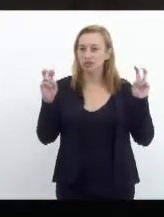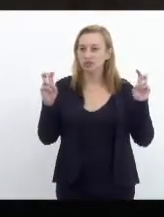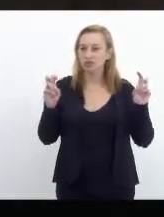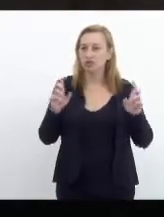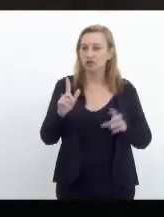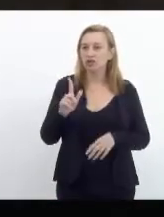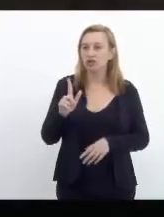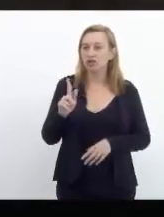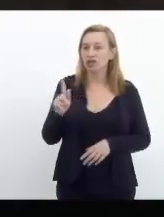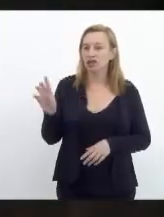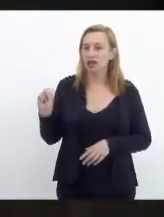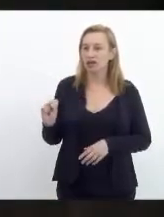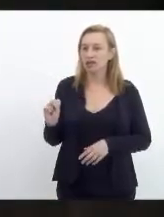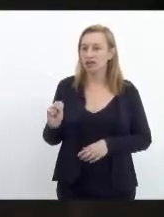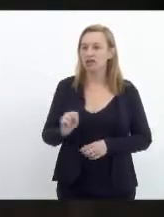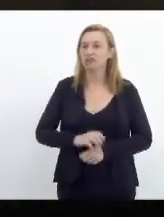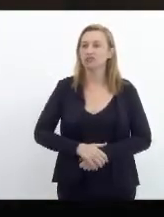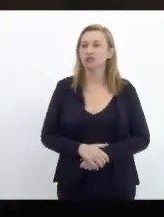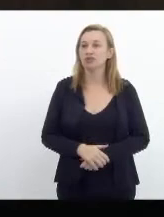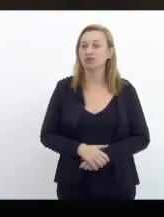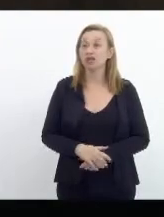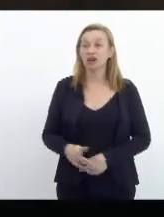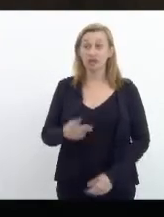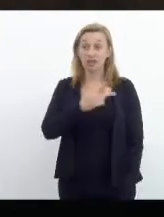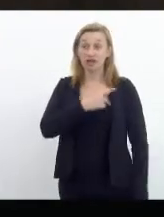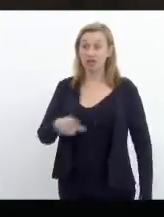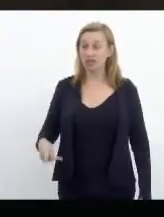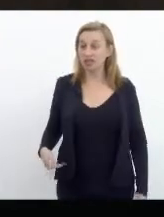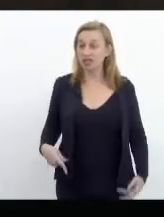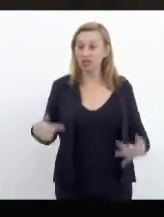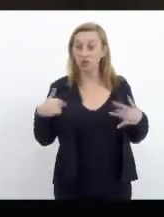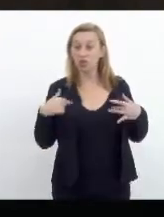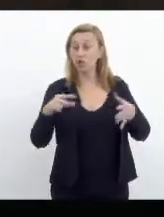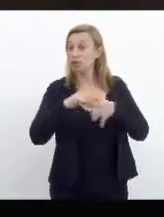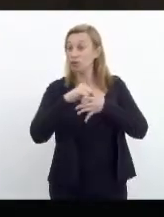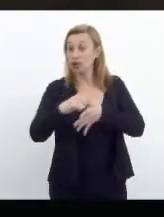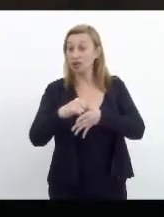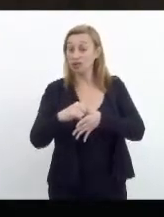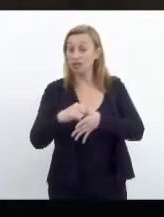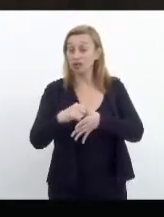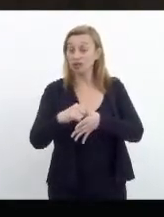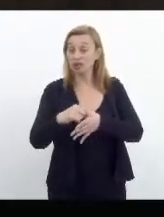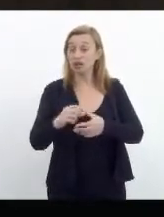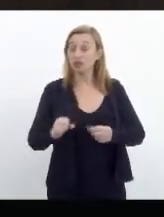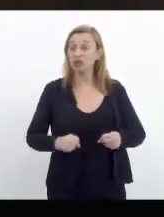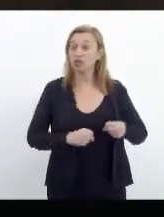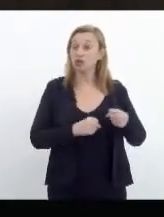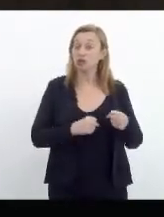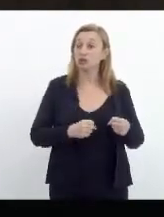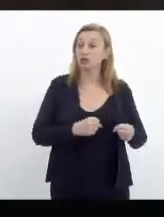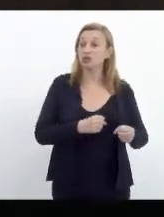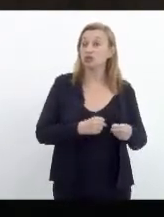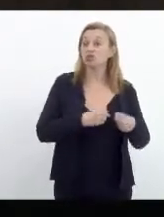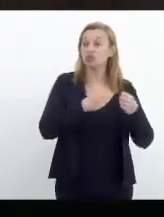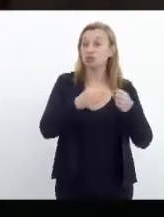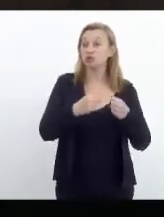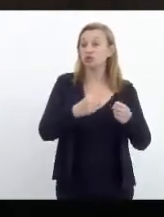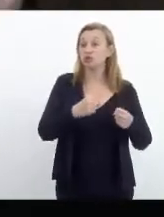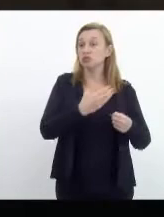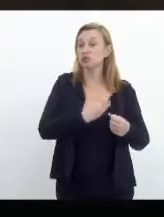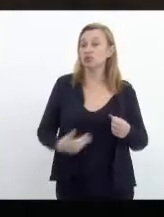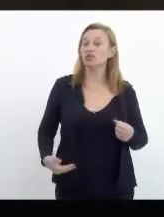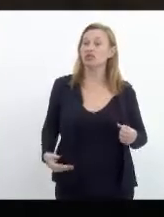Aqui, ó. Não tinha. Presidente, o que o líder de governo puder amarrar para não acontecer, ele toda hora